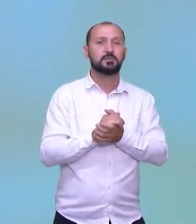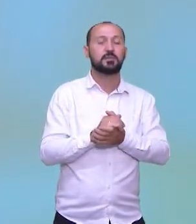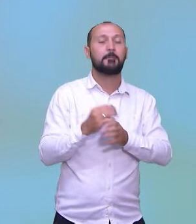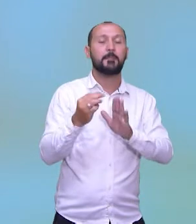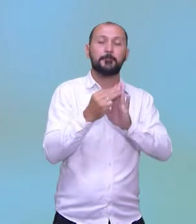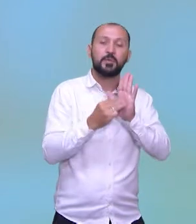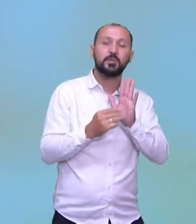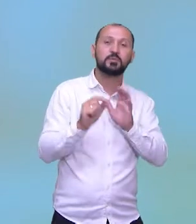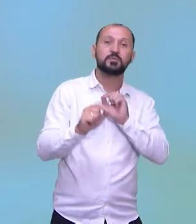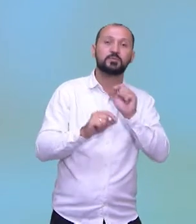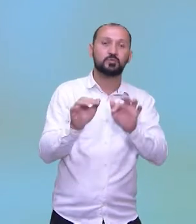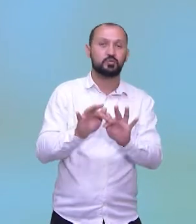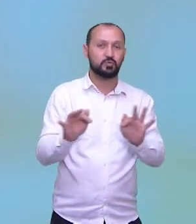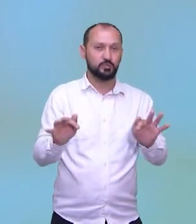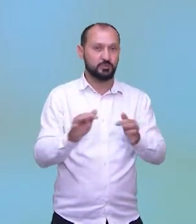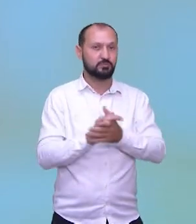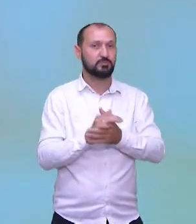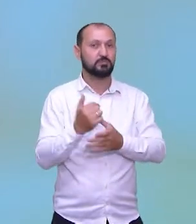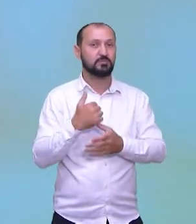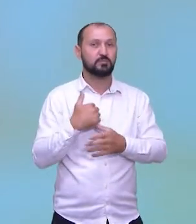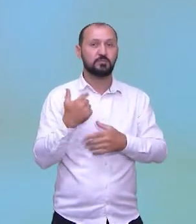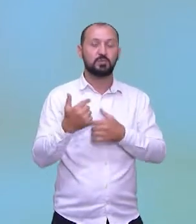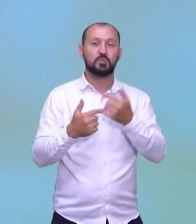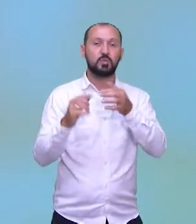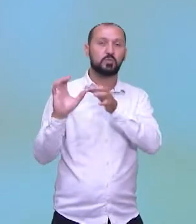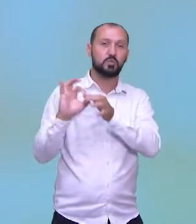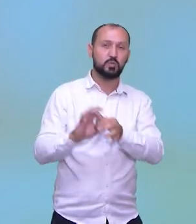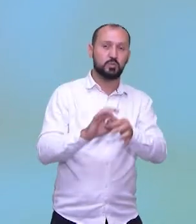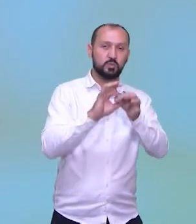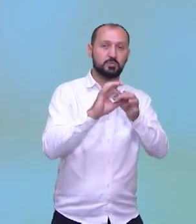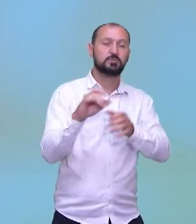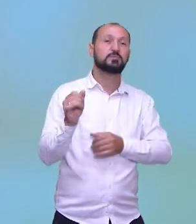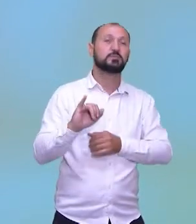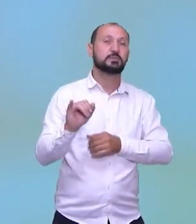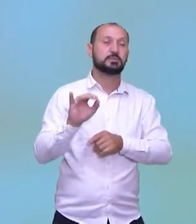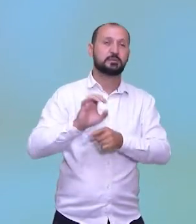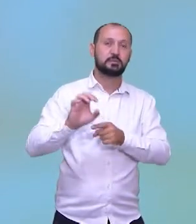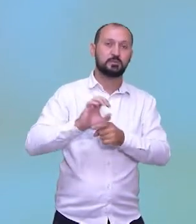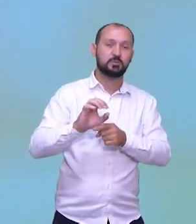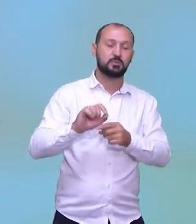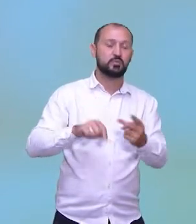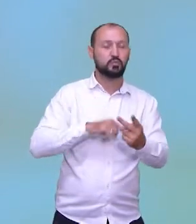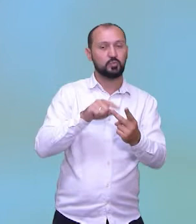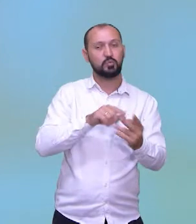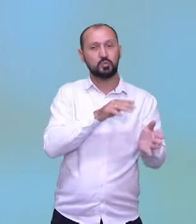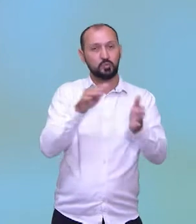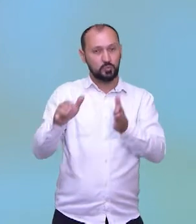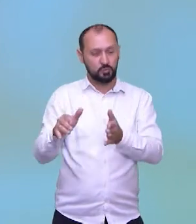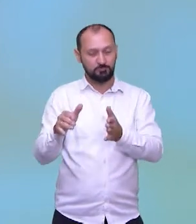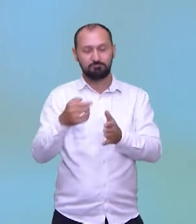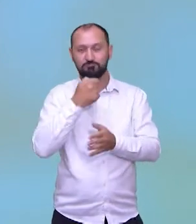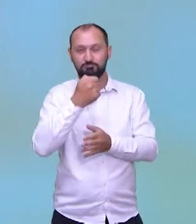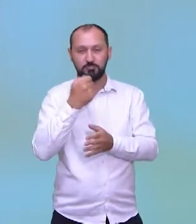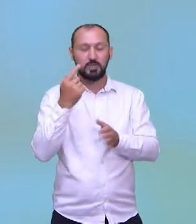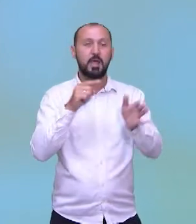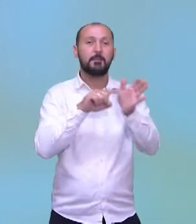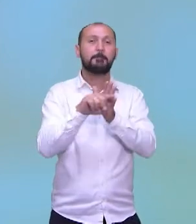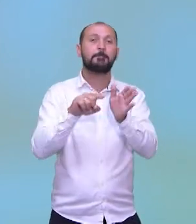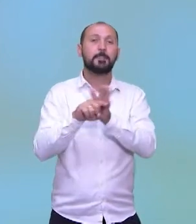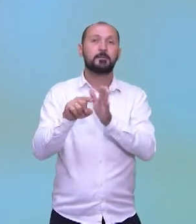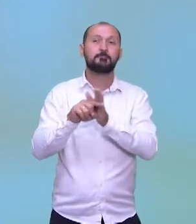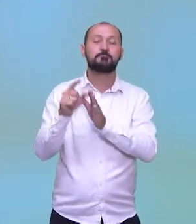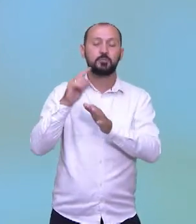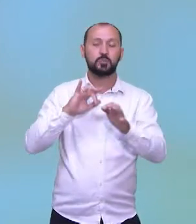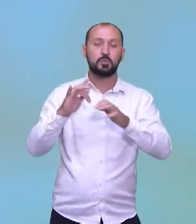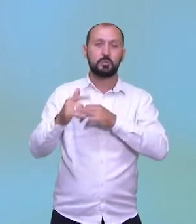mais metodologias de simplificação do nosso contexto tributário estadual no segundo bloco e também trazendo as